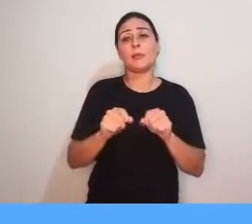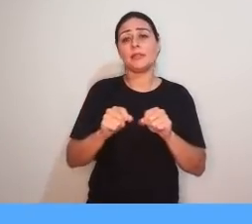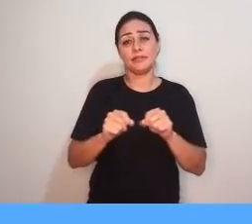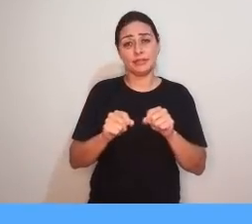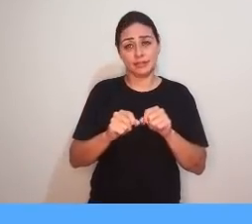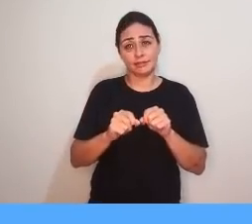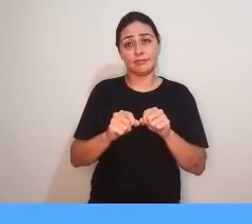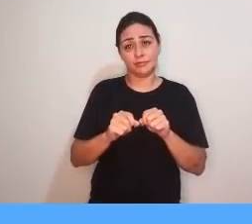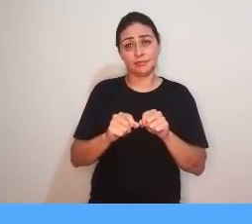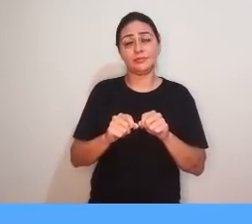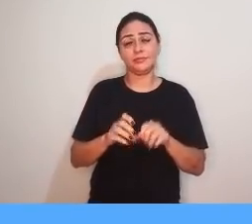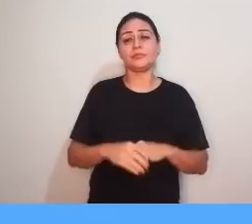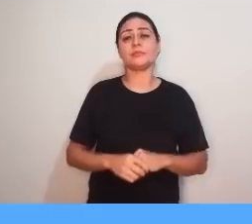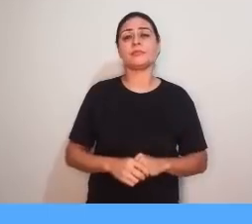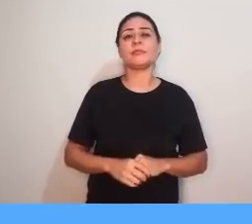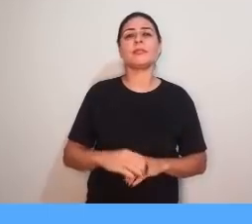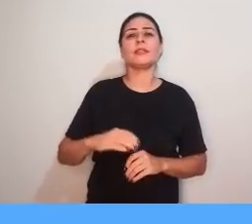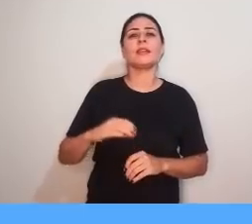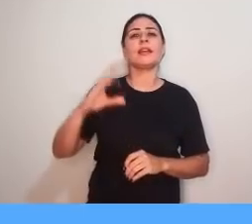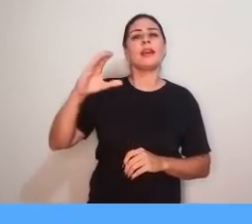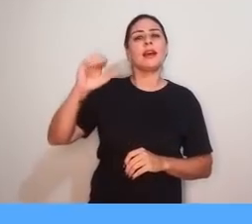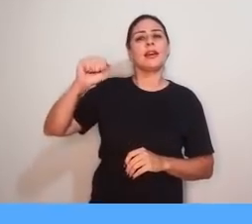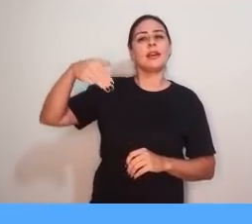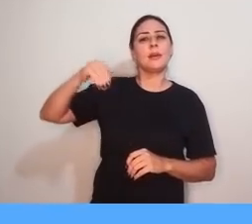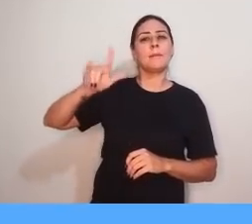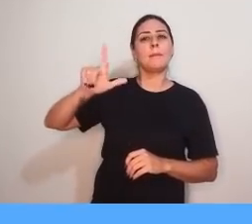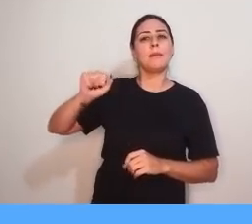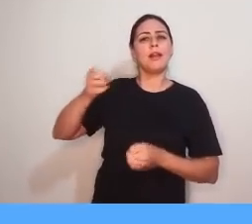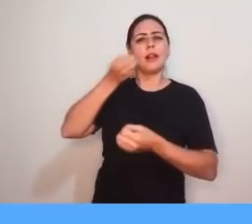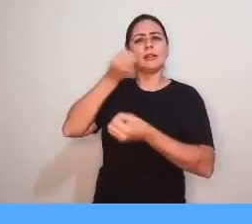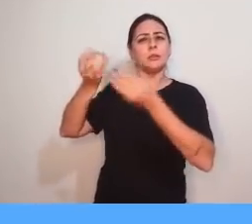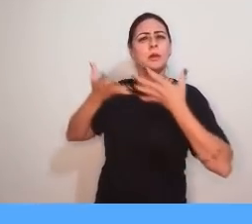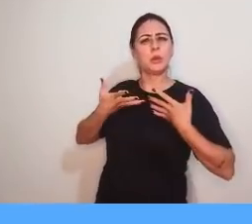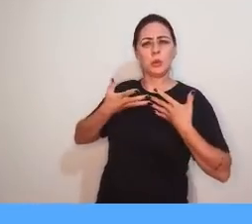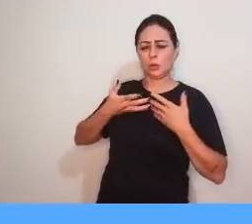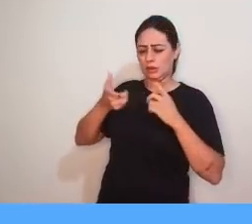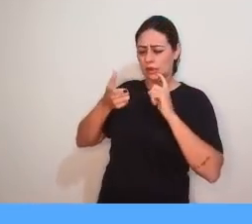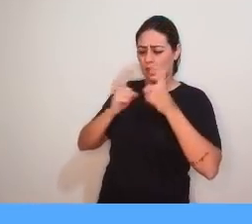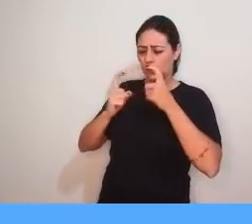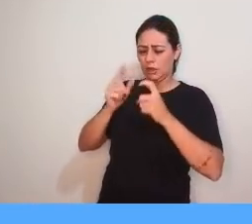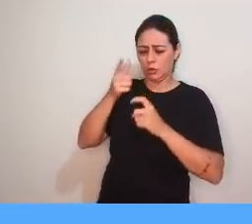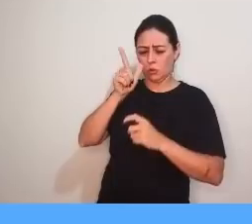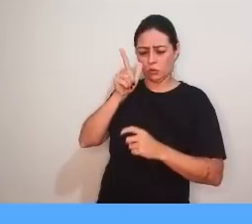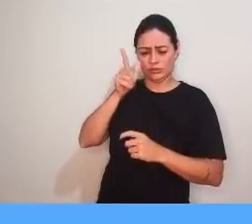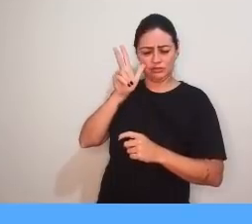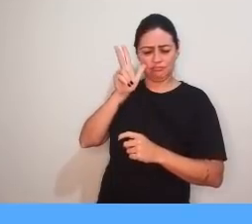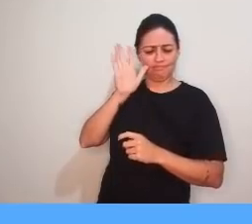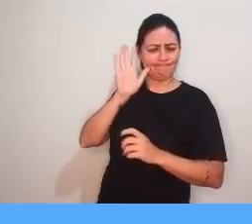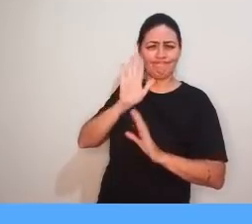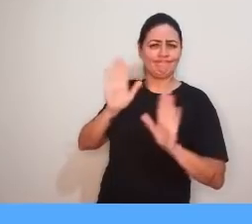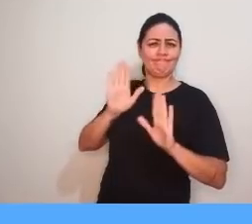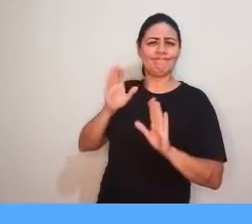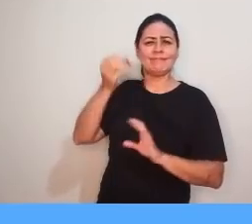A Camila me falava, numa reunião que mantivemos, não sei se foi ontem ou foi antes disso, acho que Claudinei me ajuda a lembrar, acho que foi